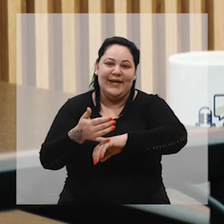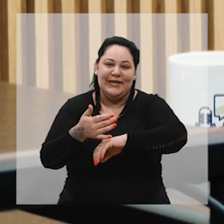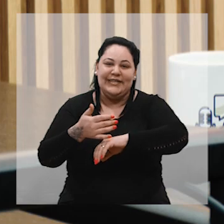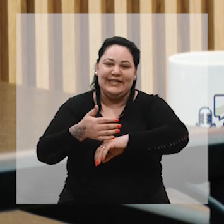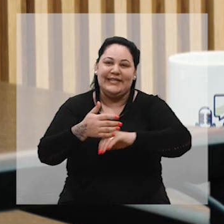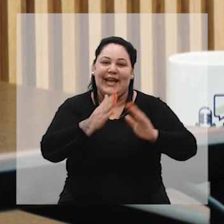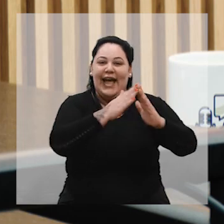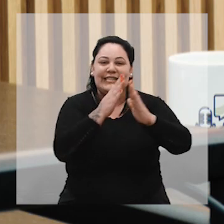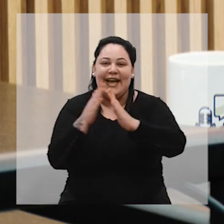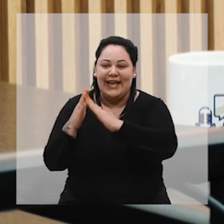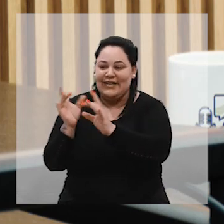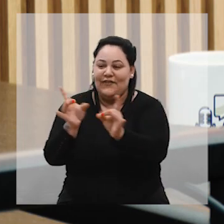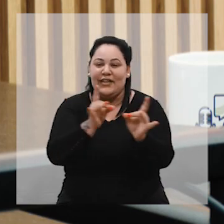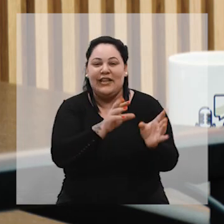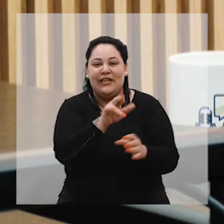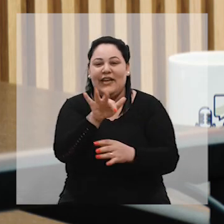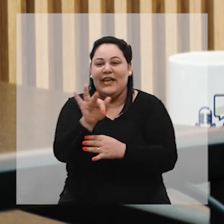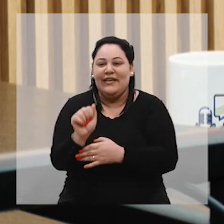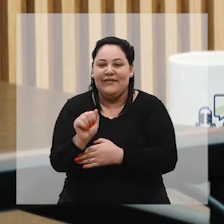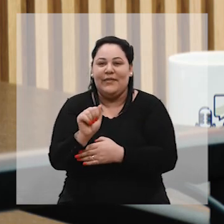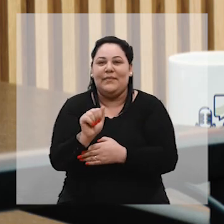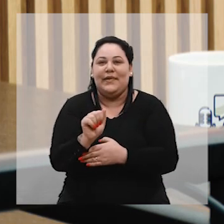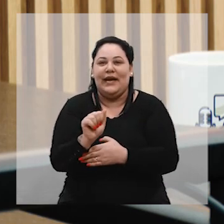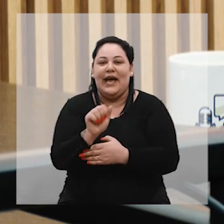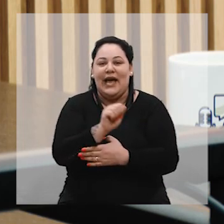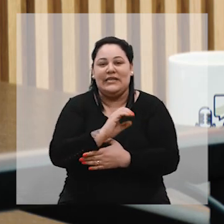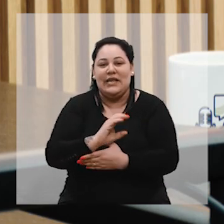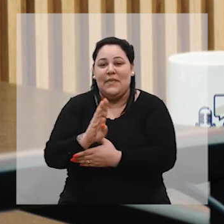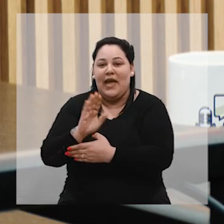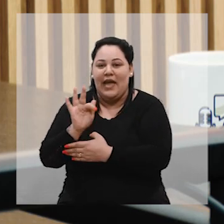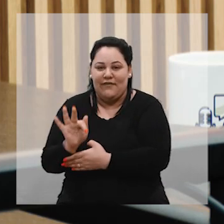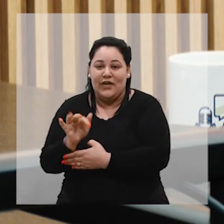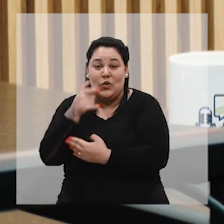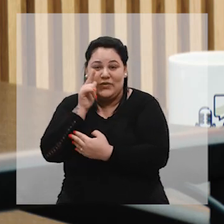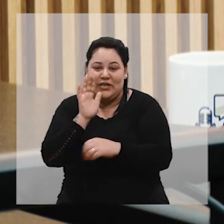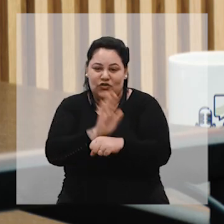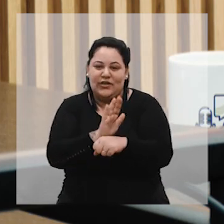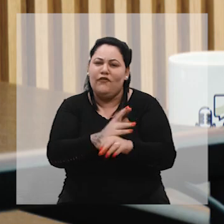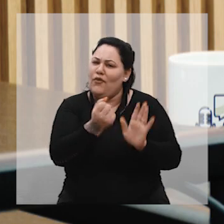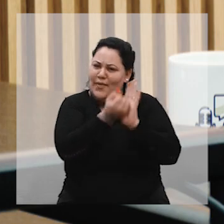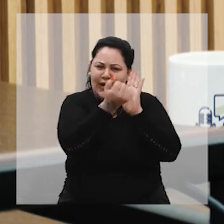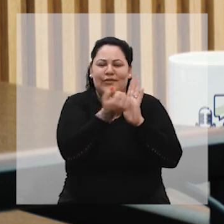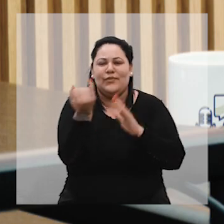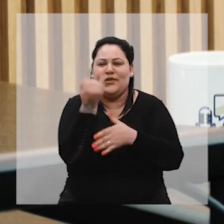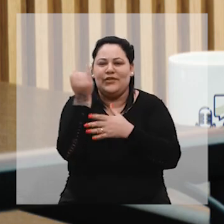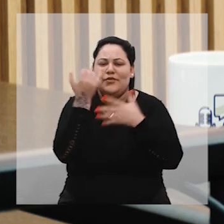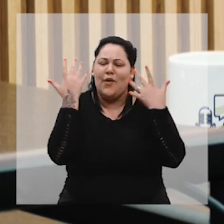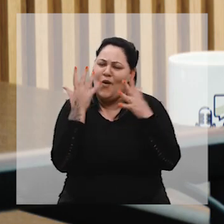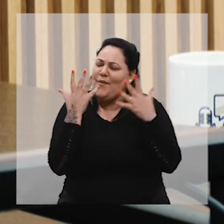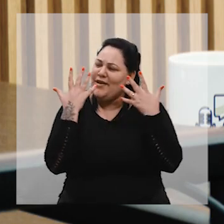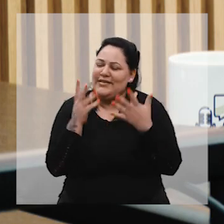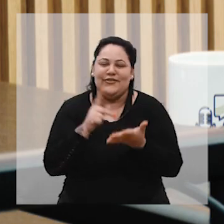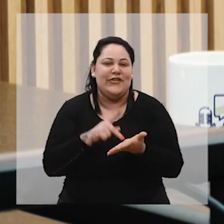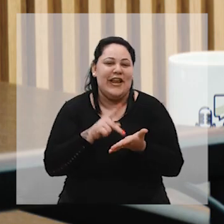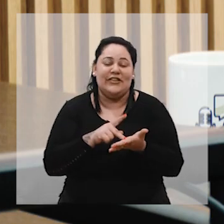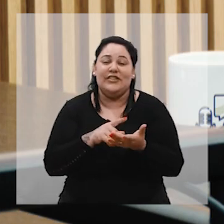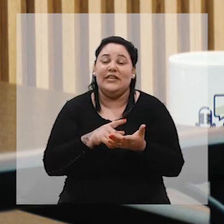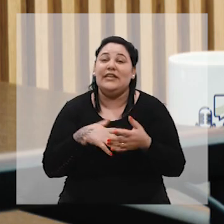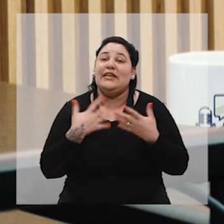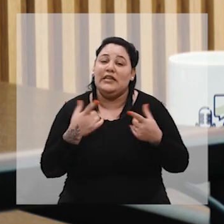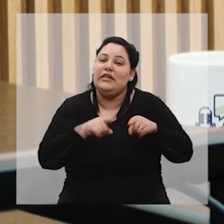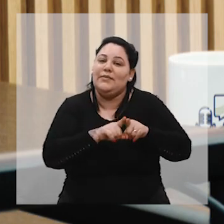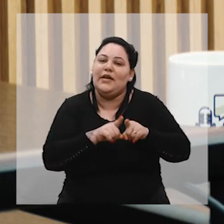vizinho, pra CBF conseguir te ajudar, foi um grande marco pra gente. E foi uma comemoração imensa,